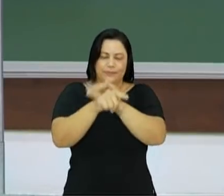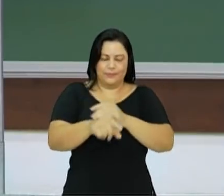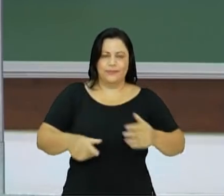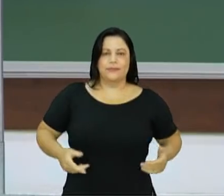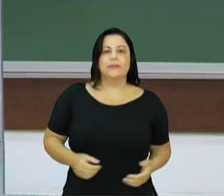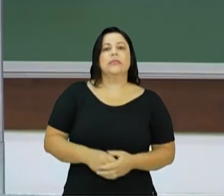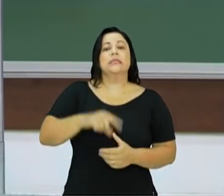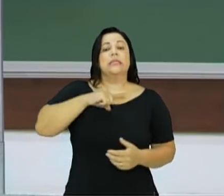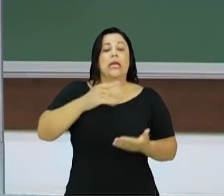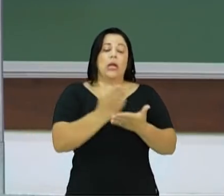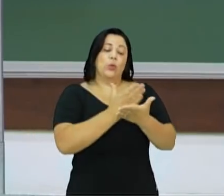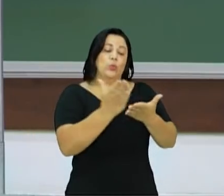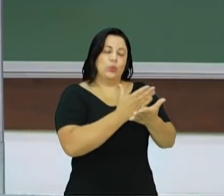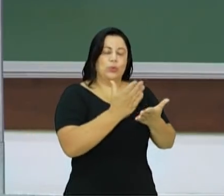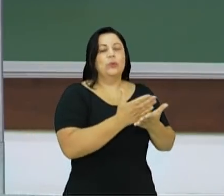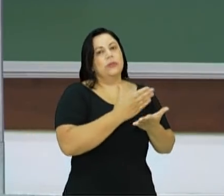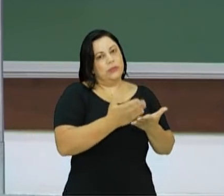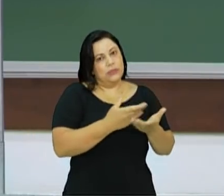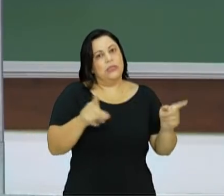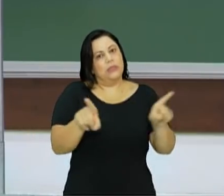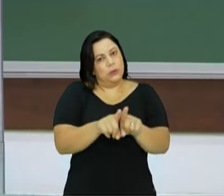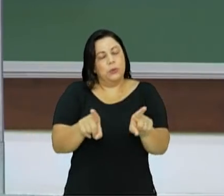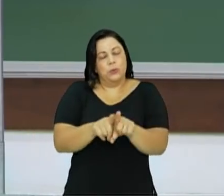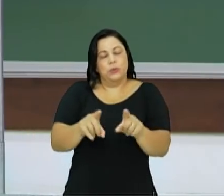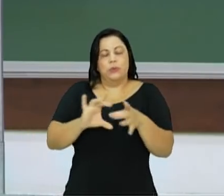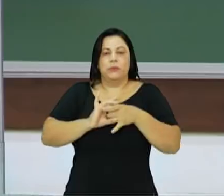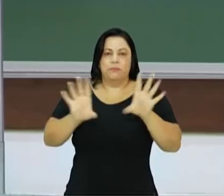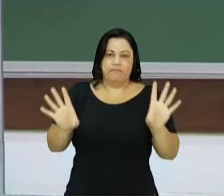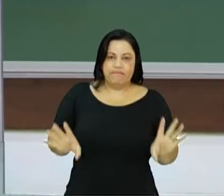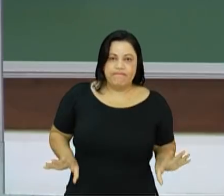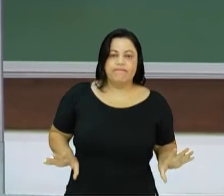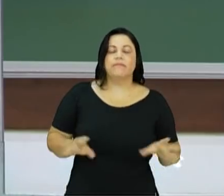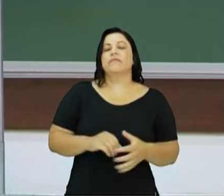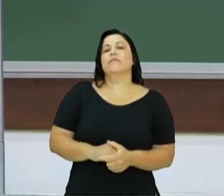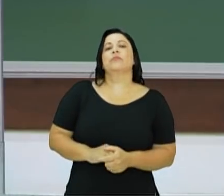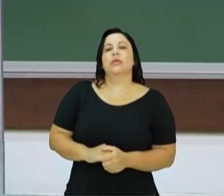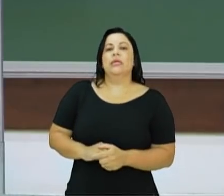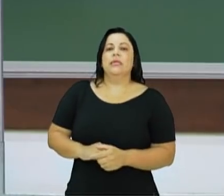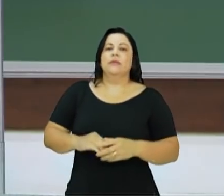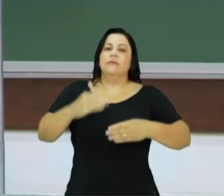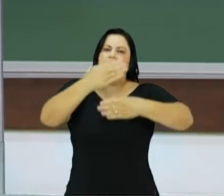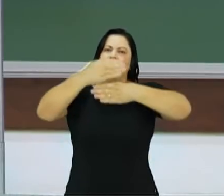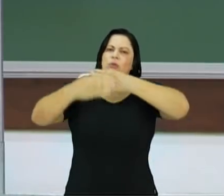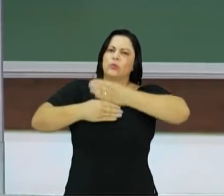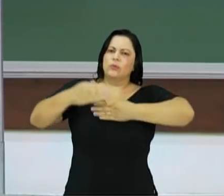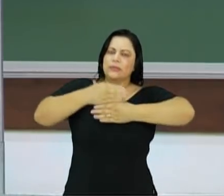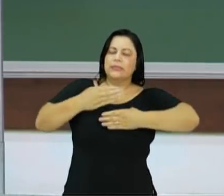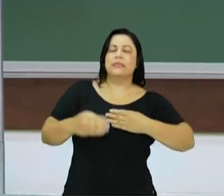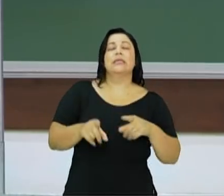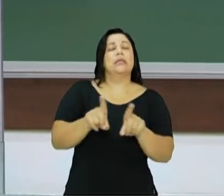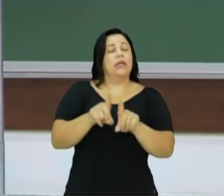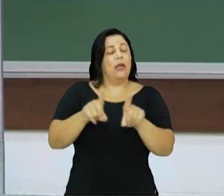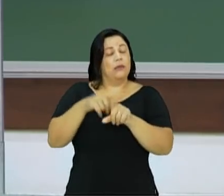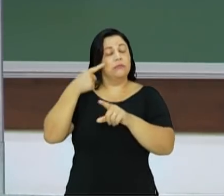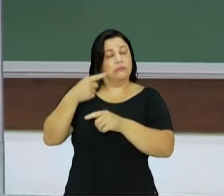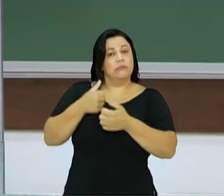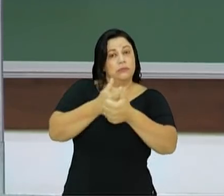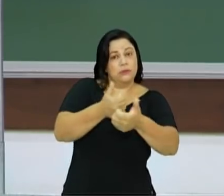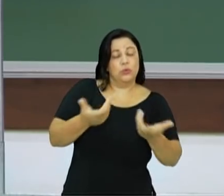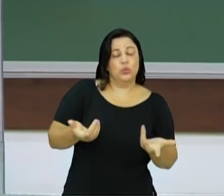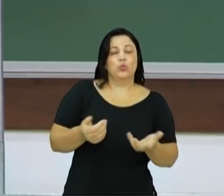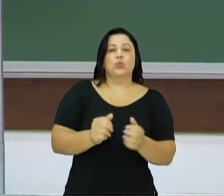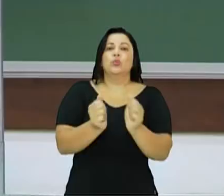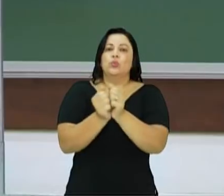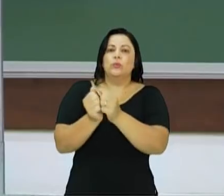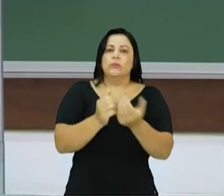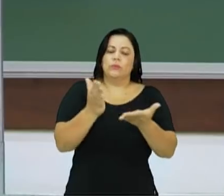o livro didático também que está disponibilizado lá nesses slides, né? Os slides já vão acompanhados ali com o livro